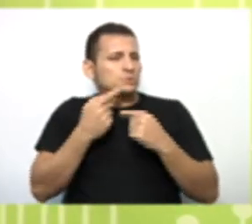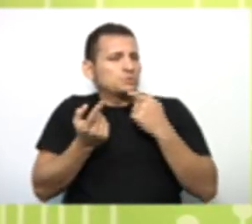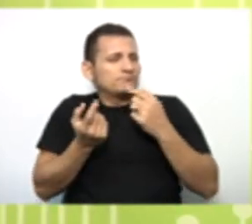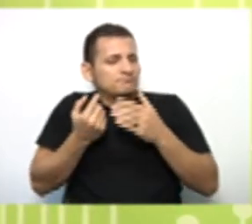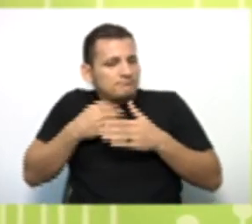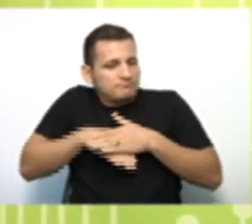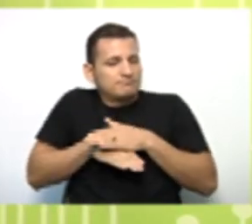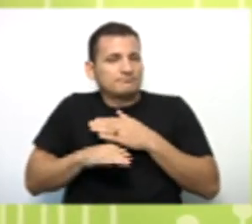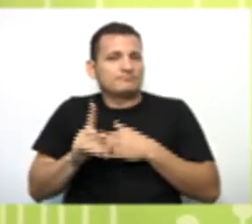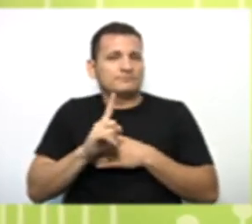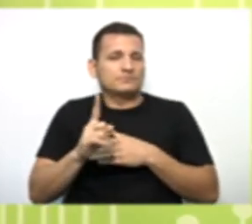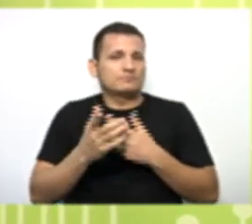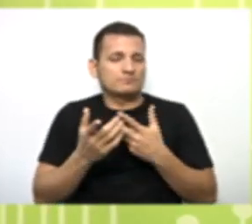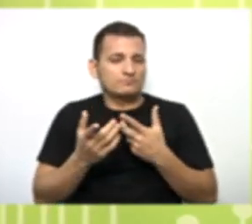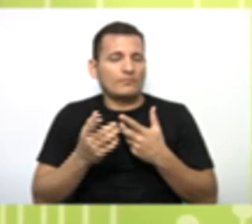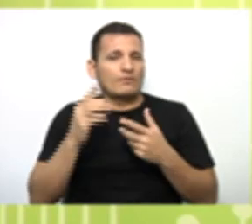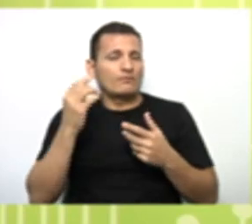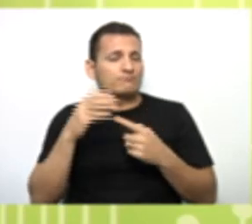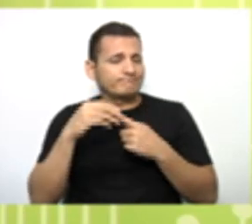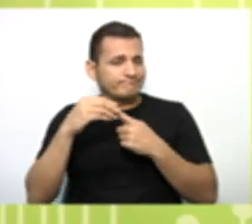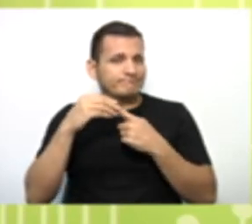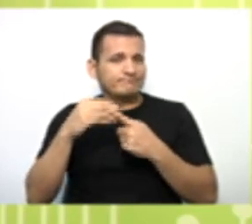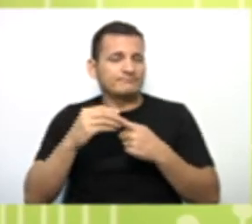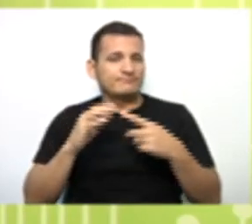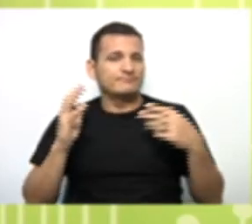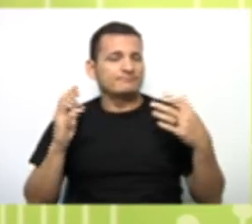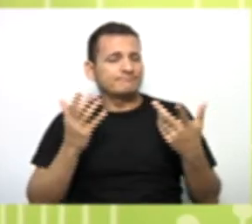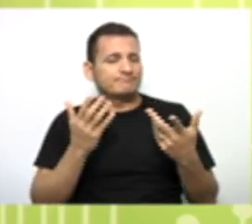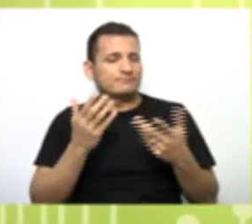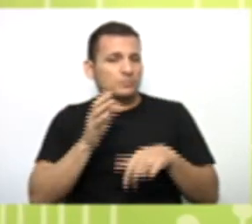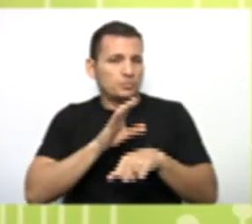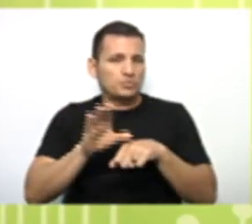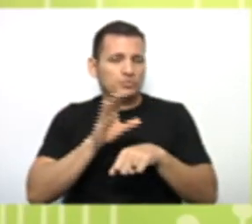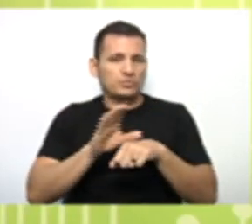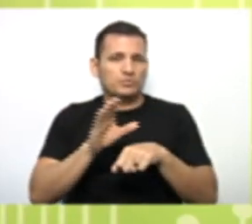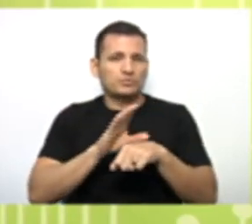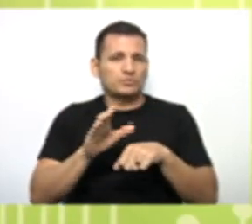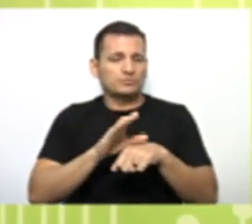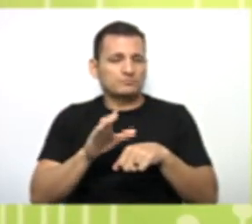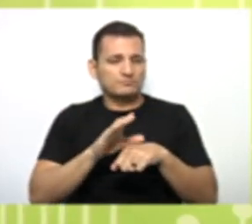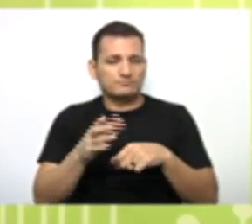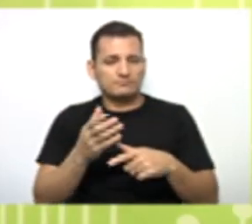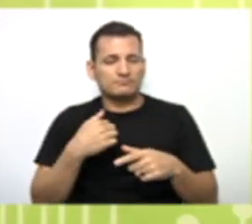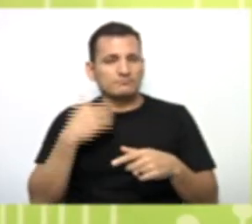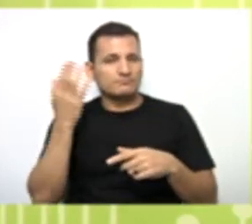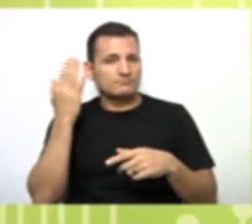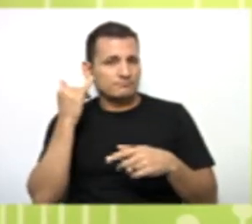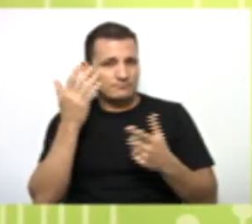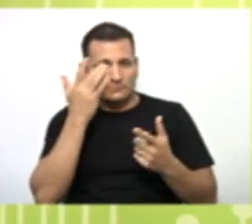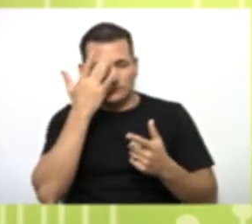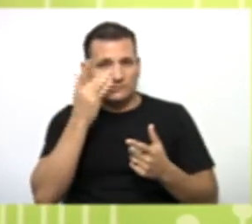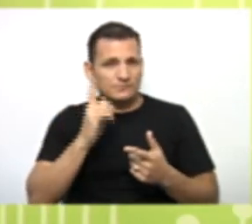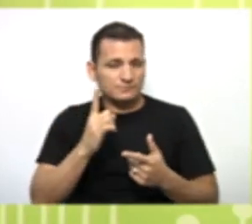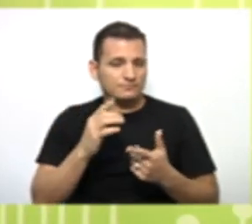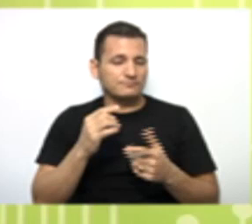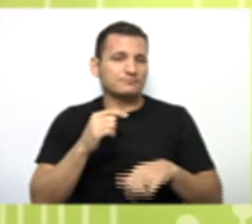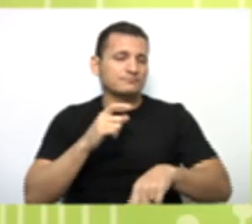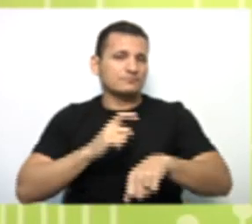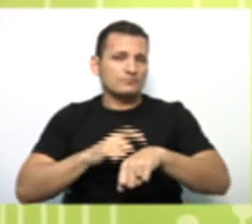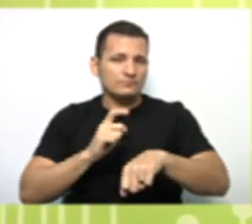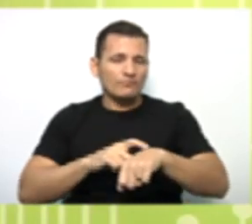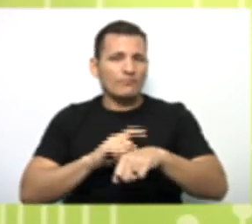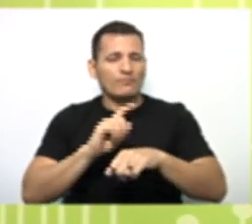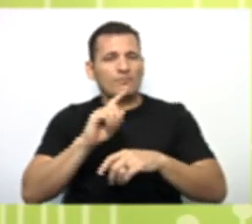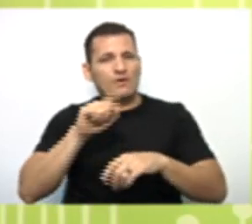tá? É primordial para todo o nosso curso. Eu sei que não é fácil, eu sei que essa uma hora e meia aí